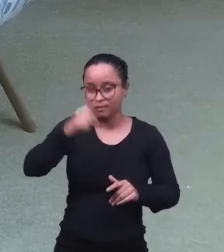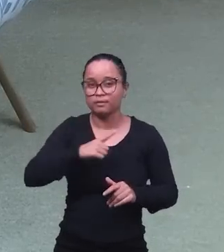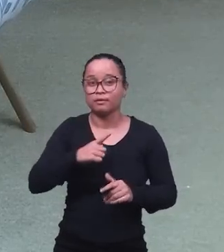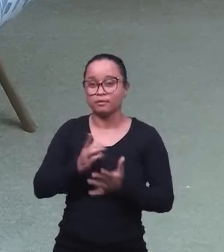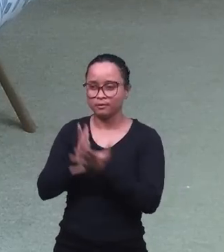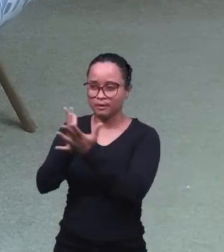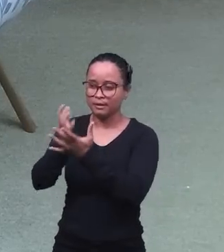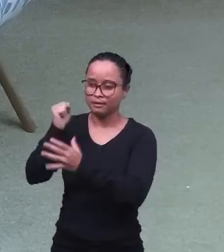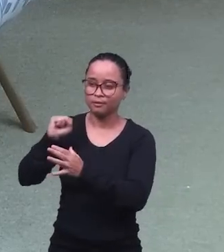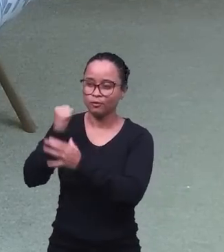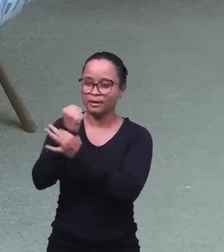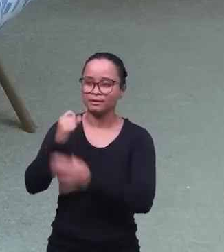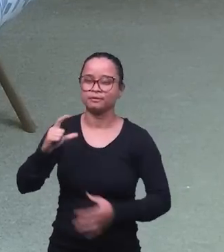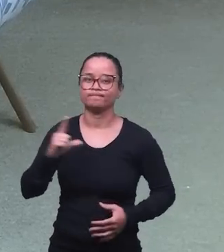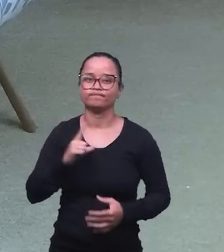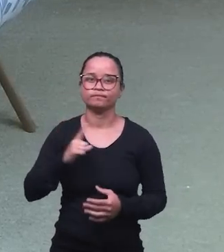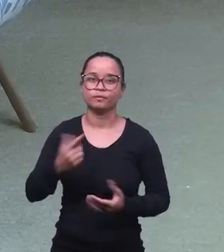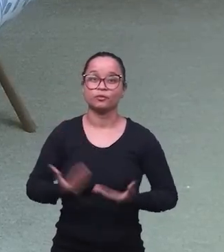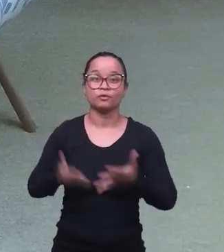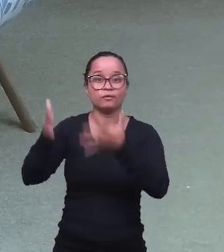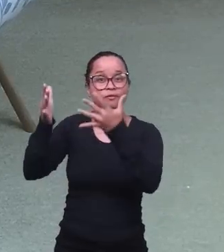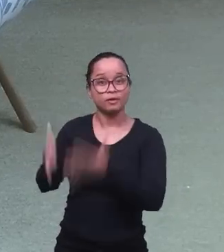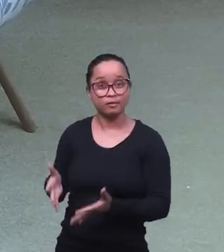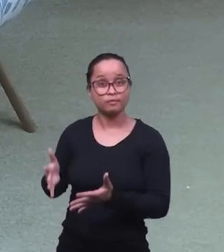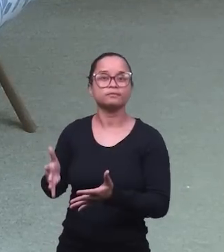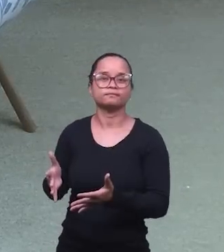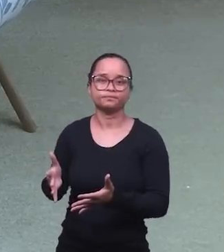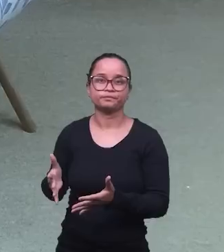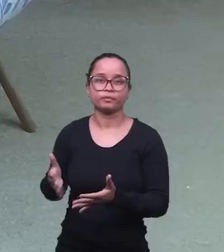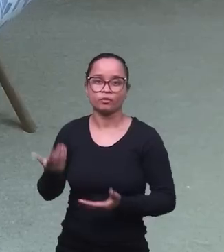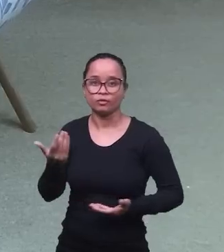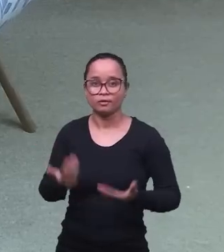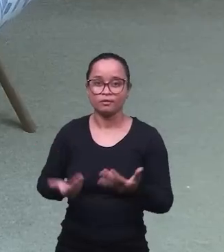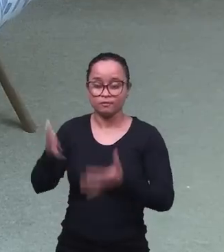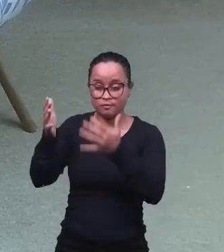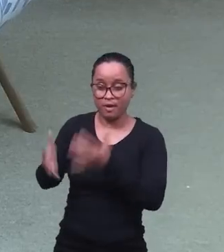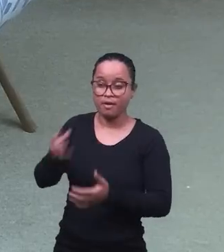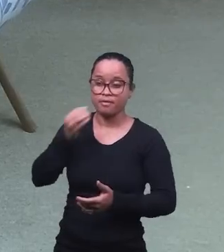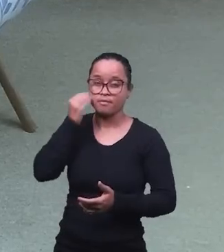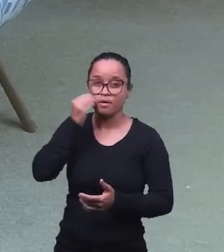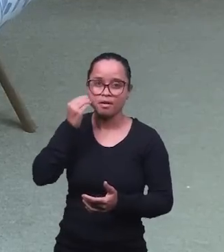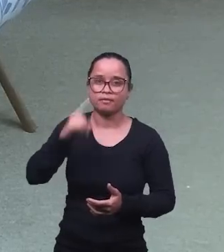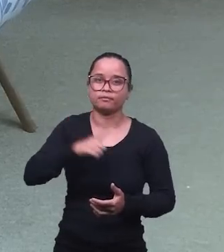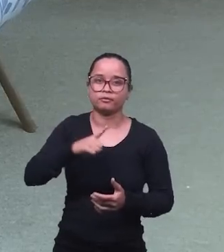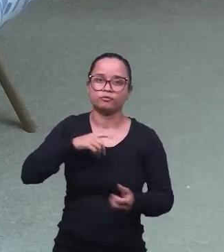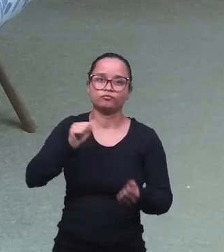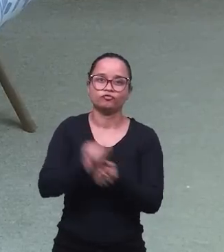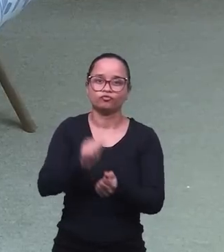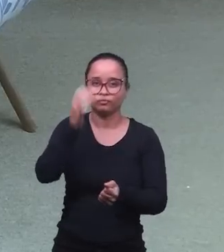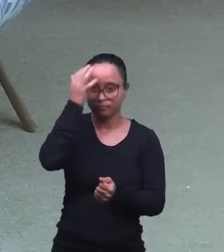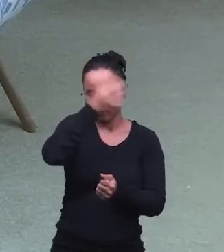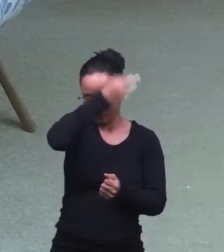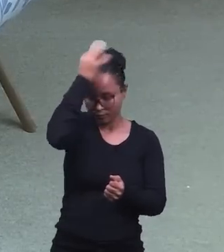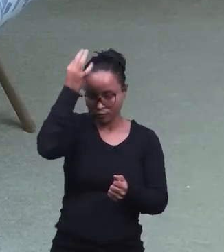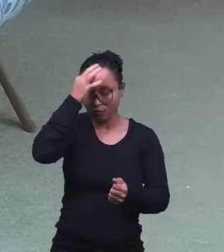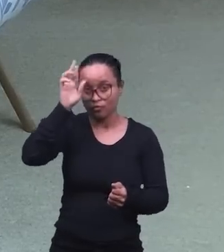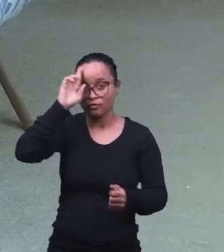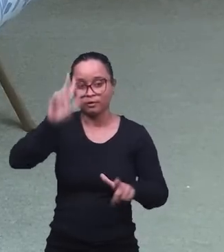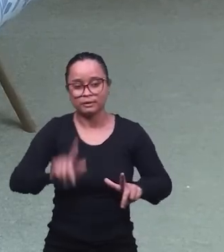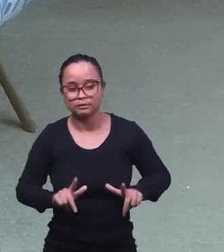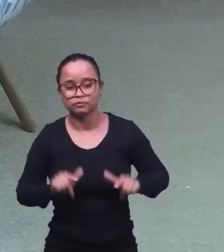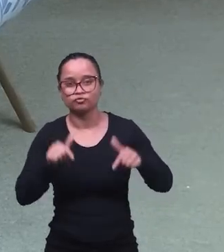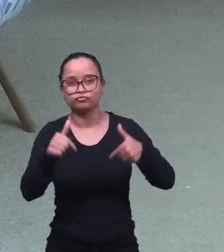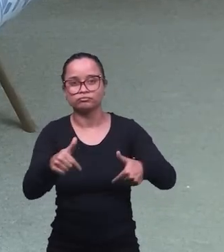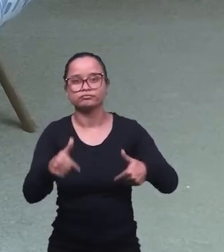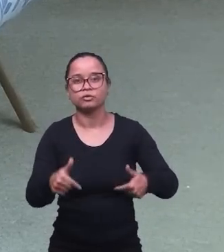direção segura para a vida da igreja fiel. Aquilo que a igreja tem tido a experiência com o Espírito Santo, ou seja, o Espírito Santo ele se